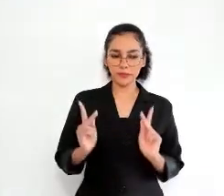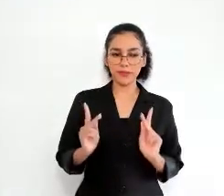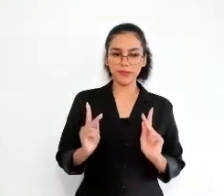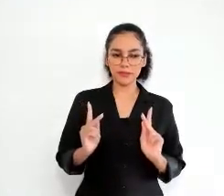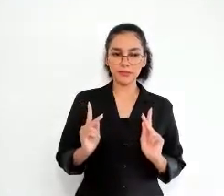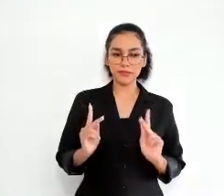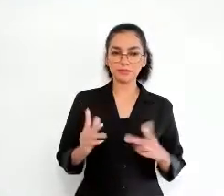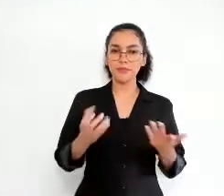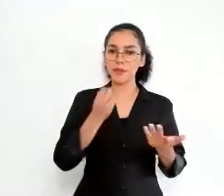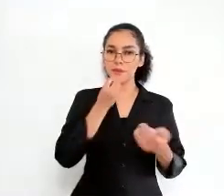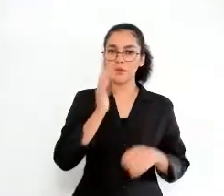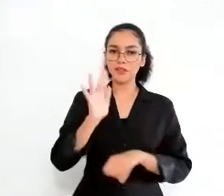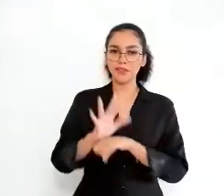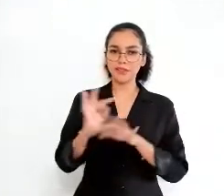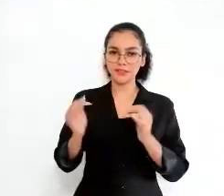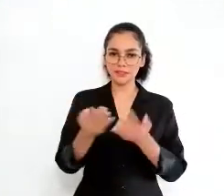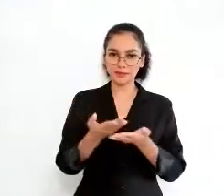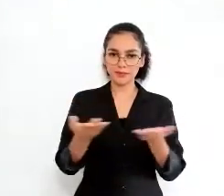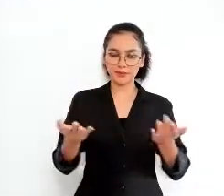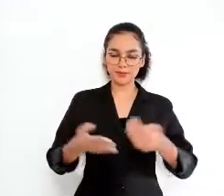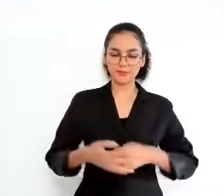Boa tarde a todos e a todas.